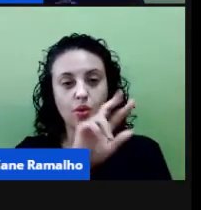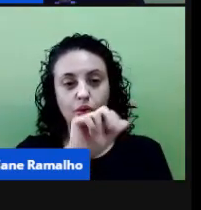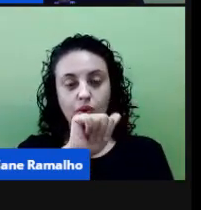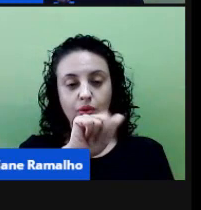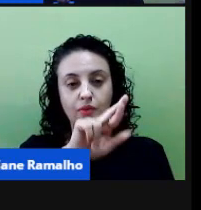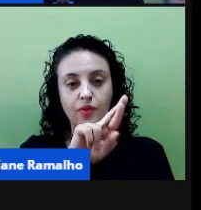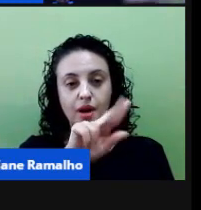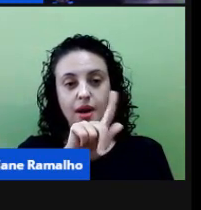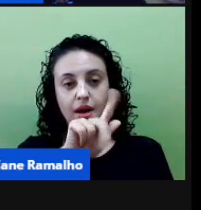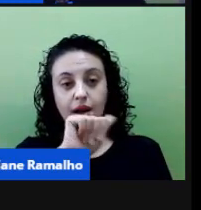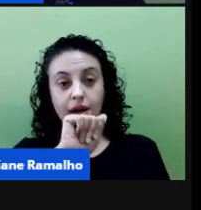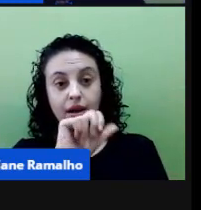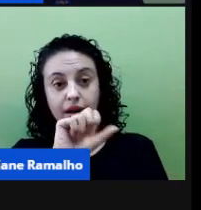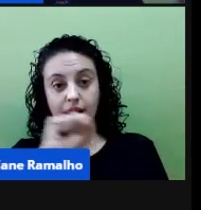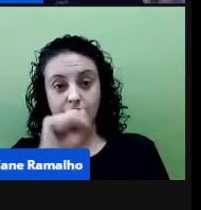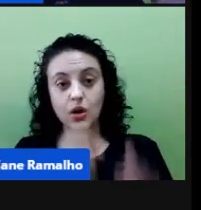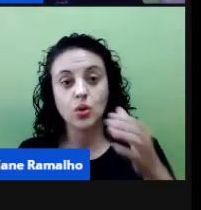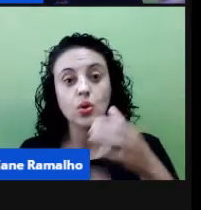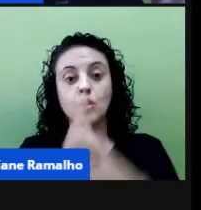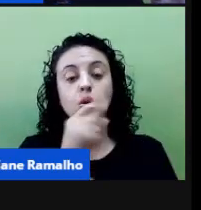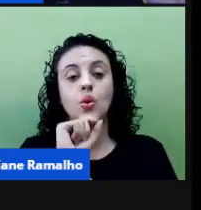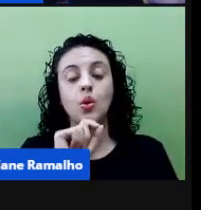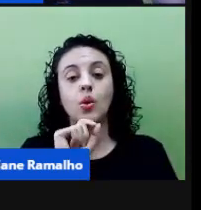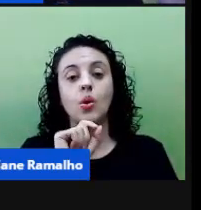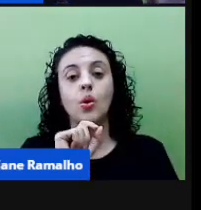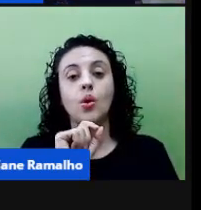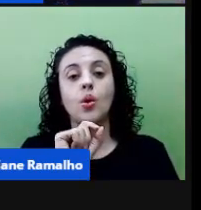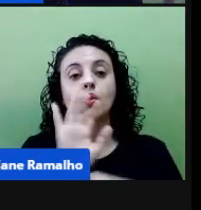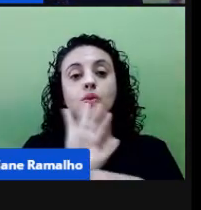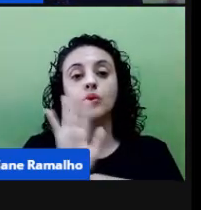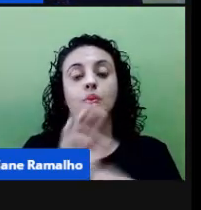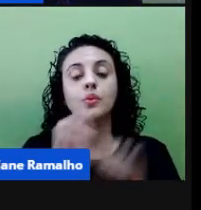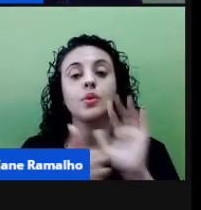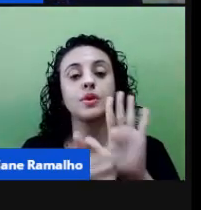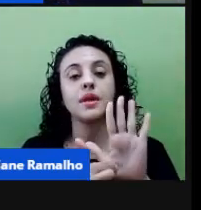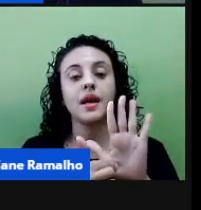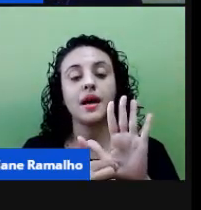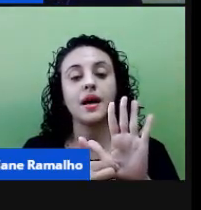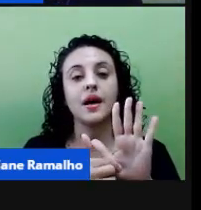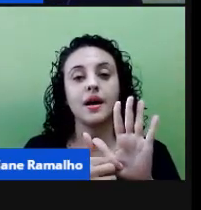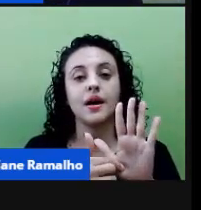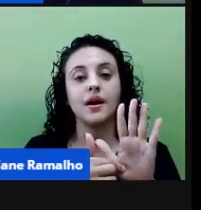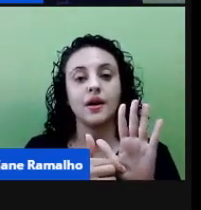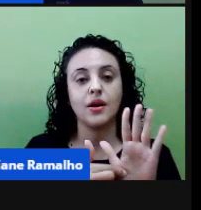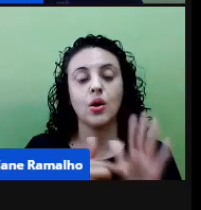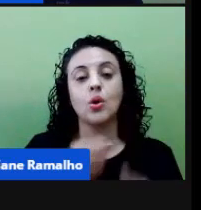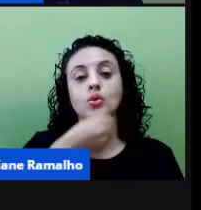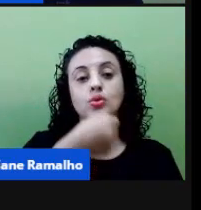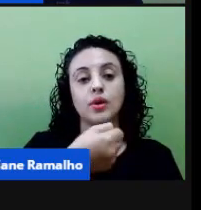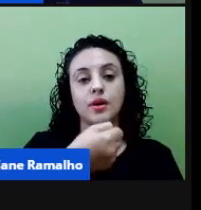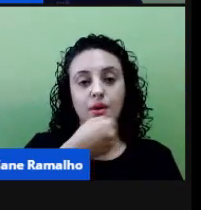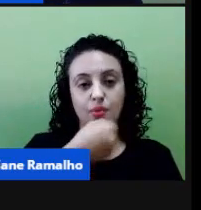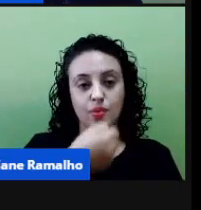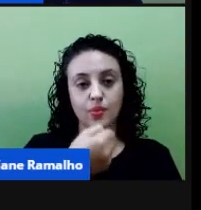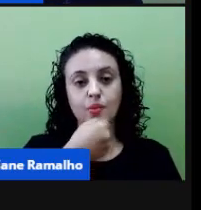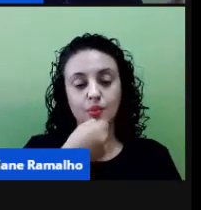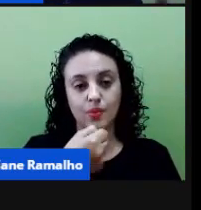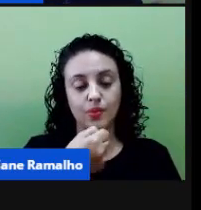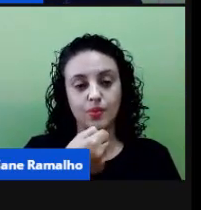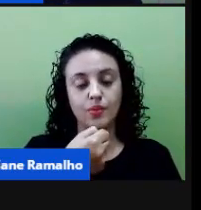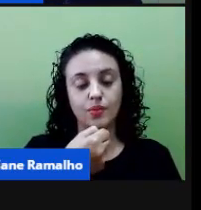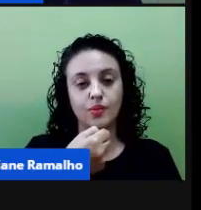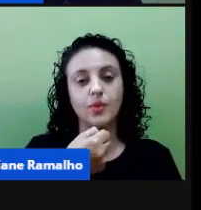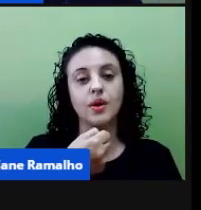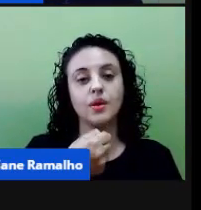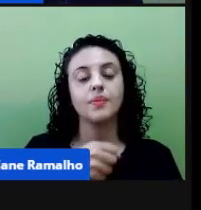produzidos primeiramente na região de Aquidauana, por Décio Correia de Oliveira, depois aqui